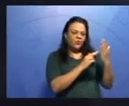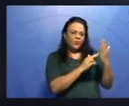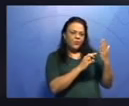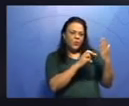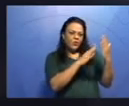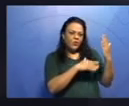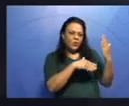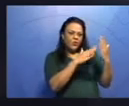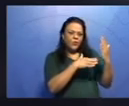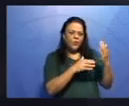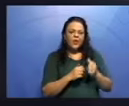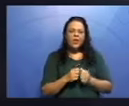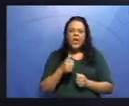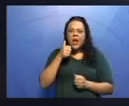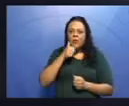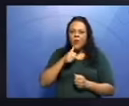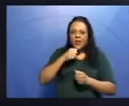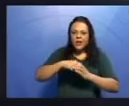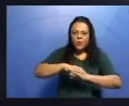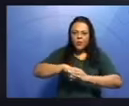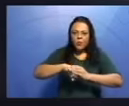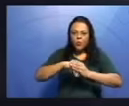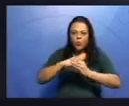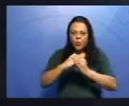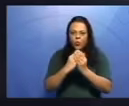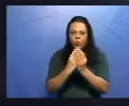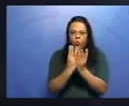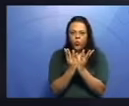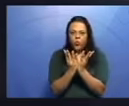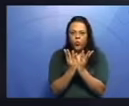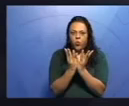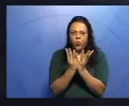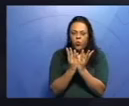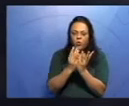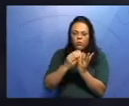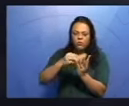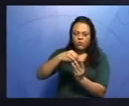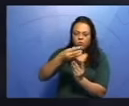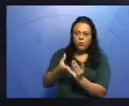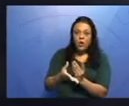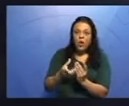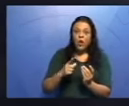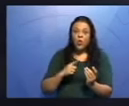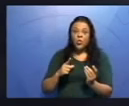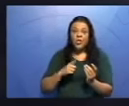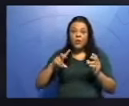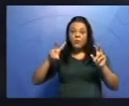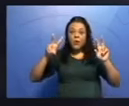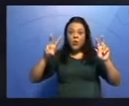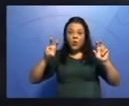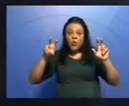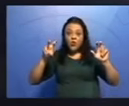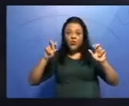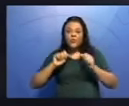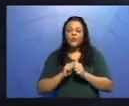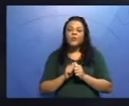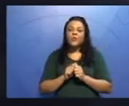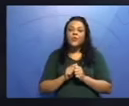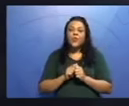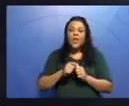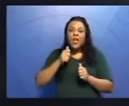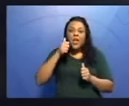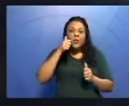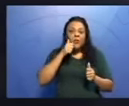Por quê? O tema do nosso texto é a cartomante de Machado de Assis. Nesta